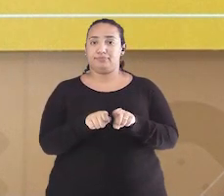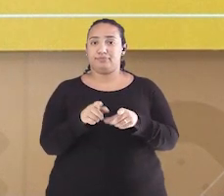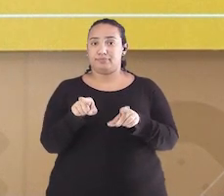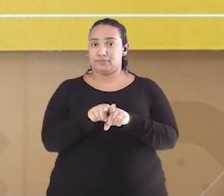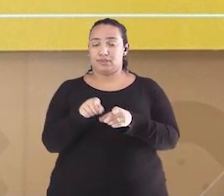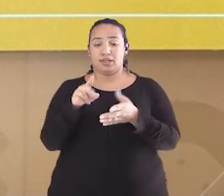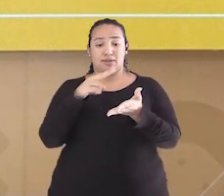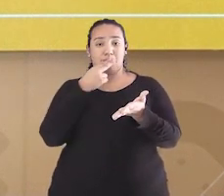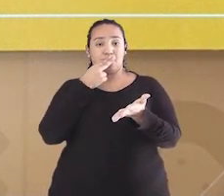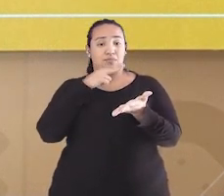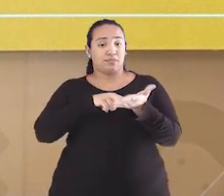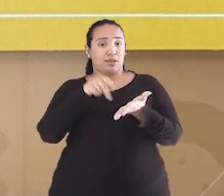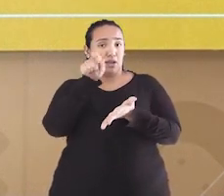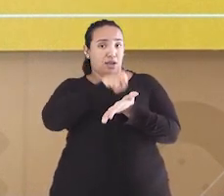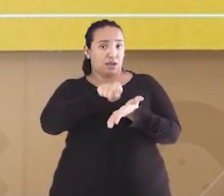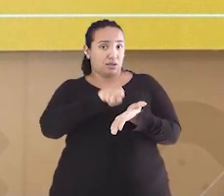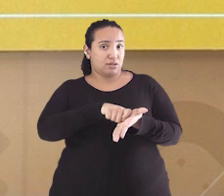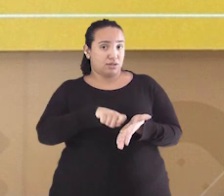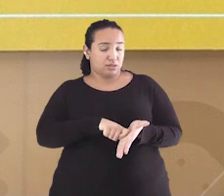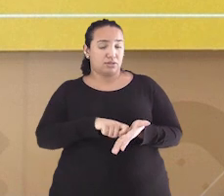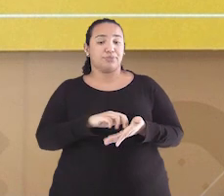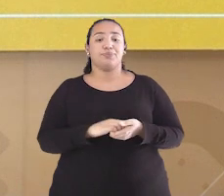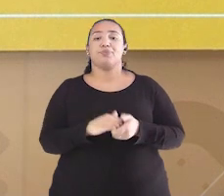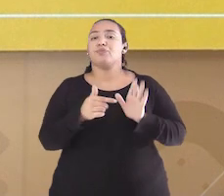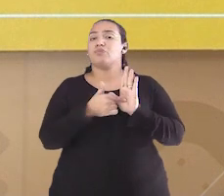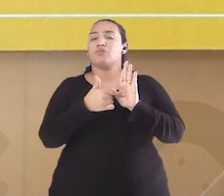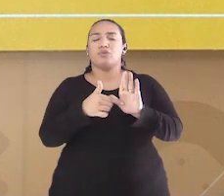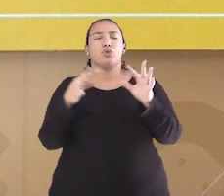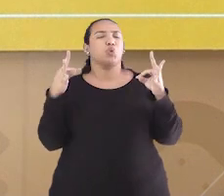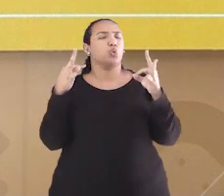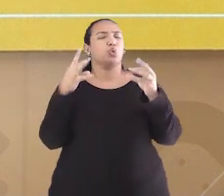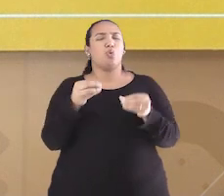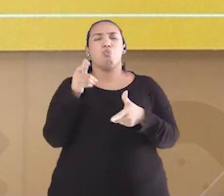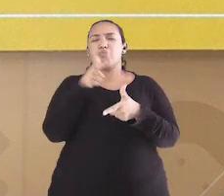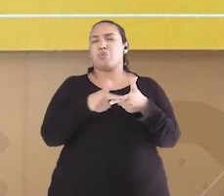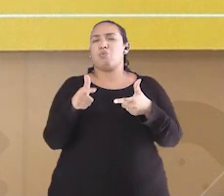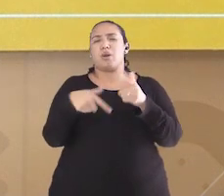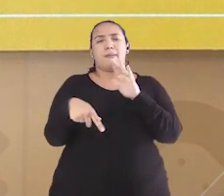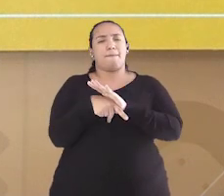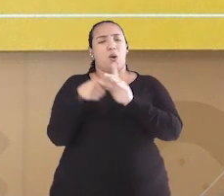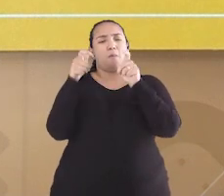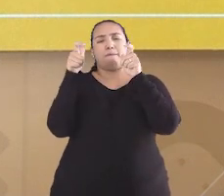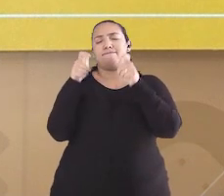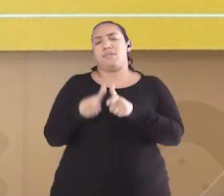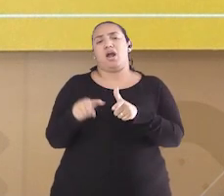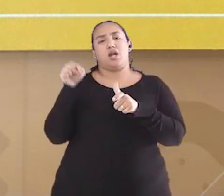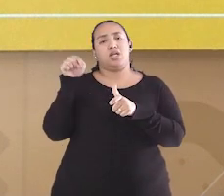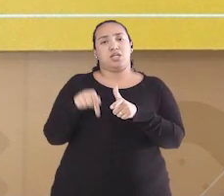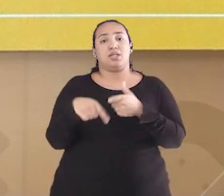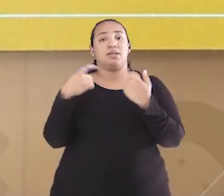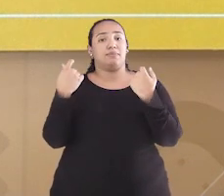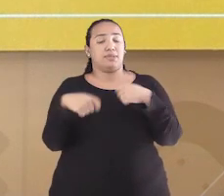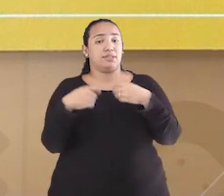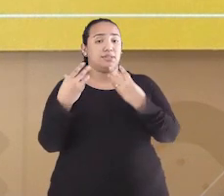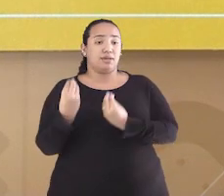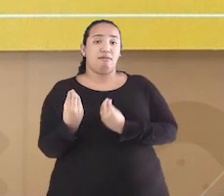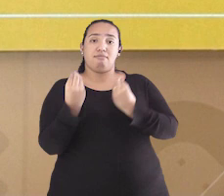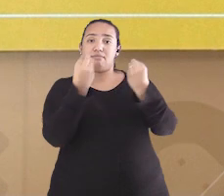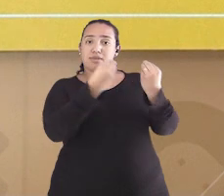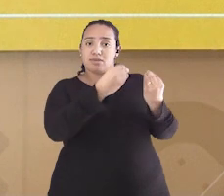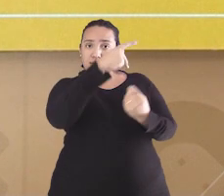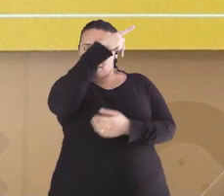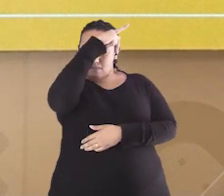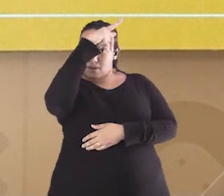escrita de uma carta que destaca todos os problemas do bairro e que será entregue